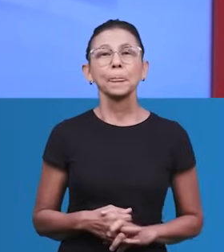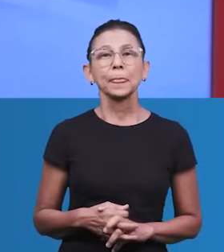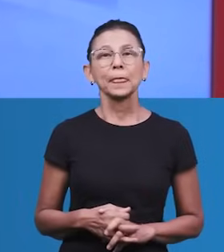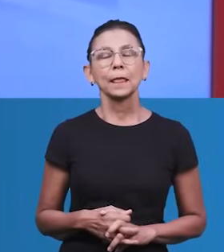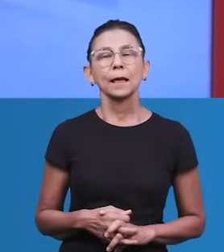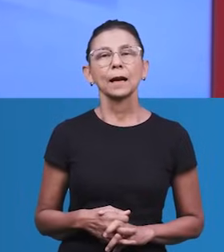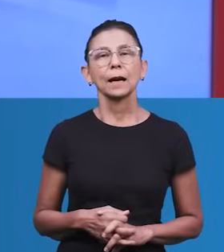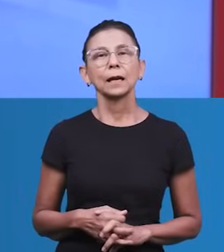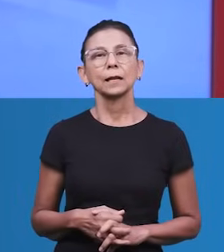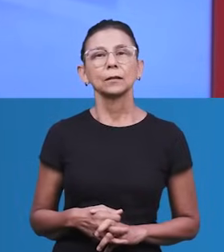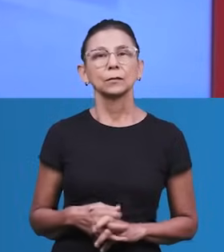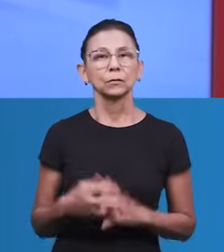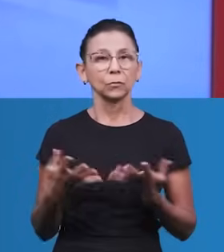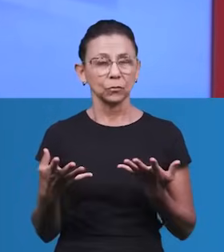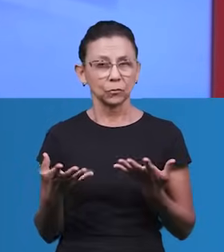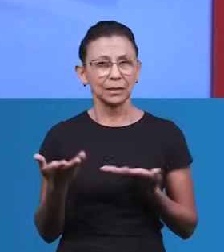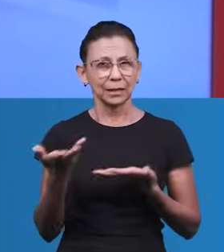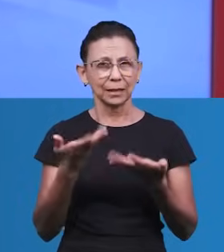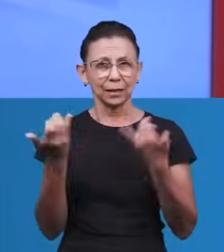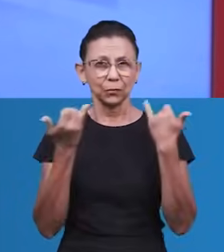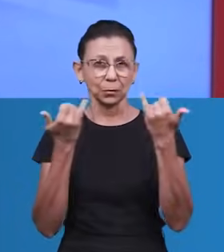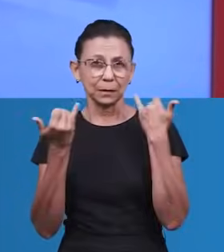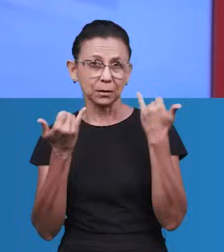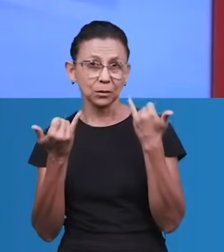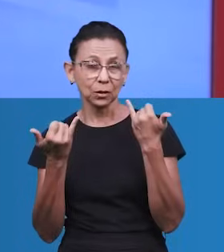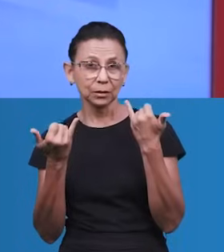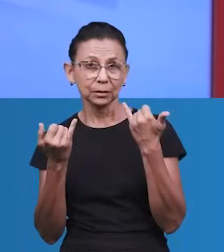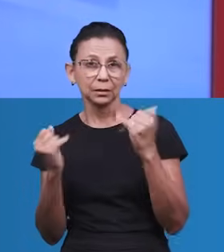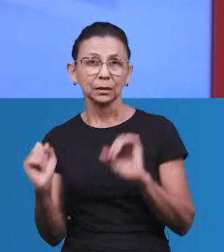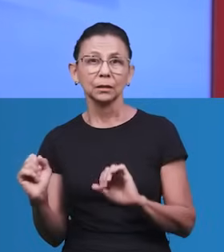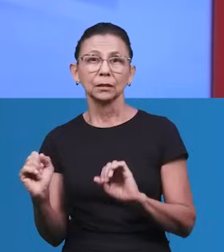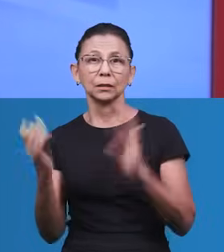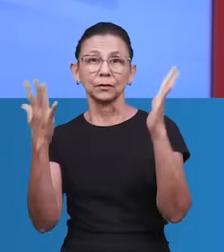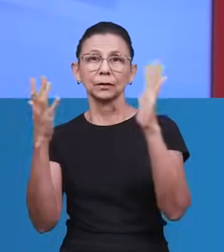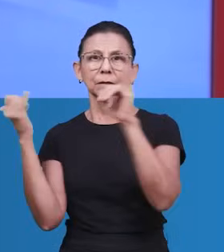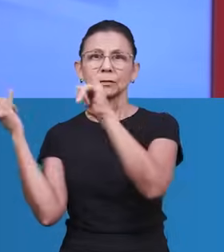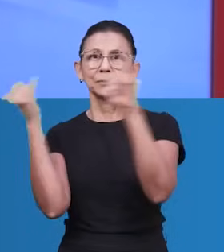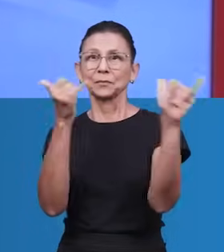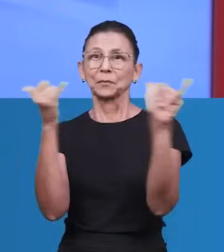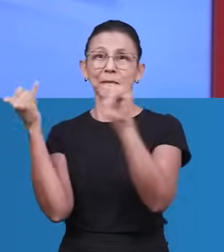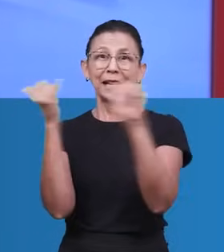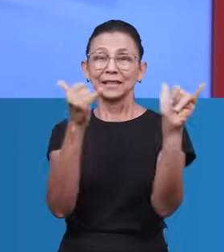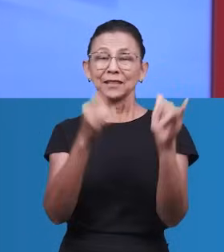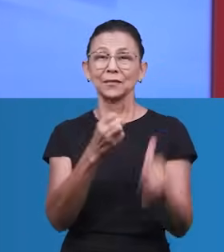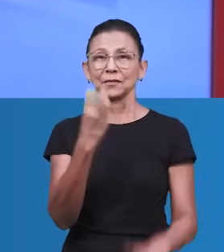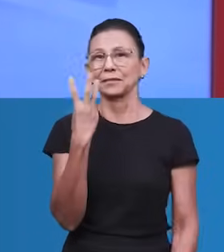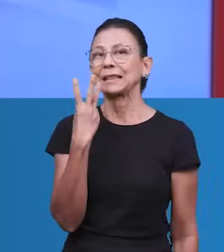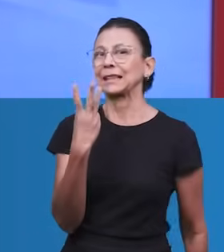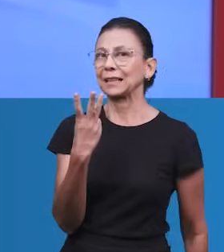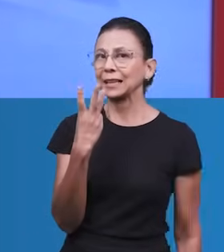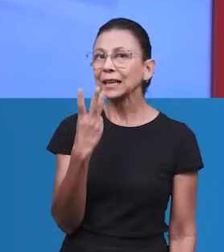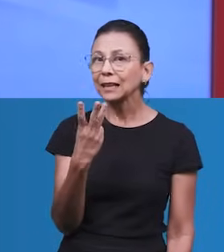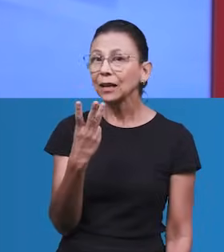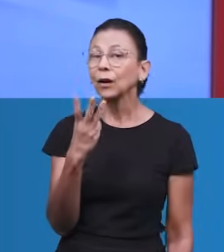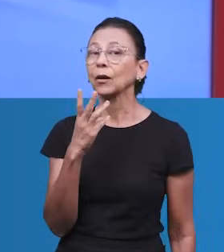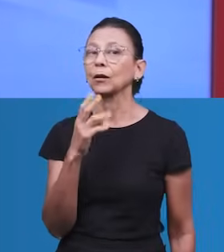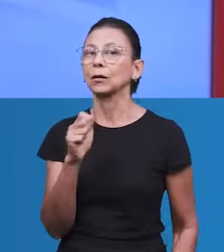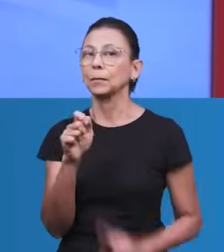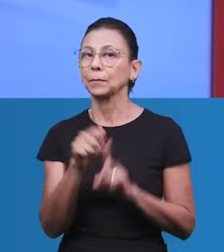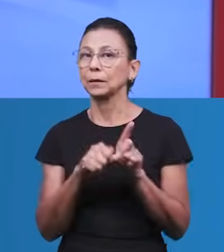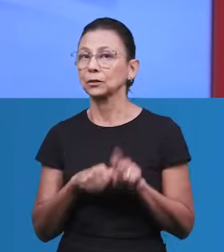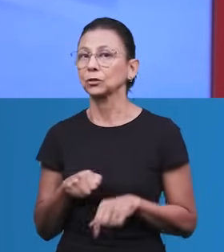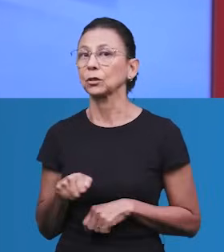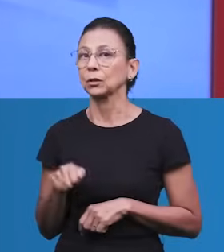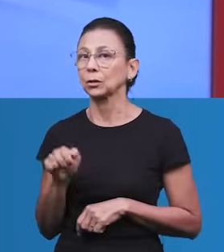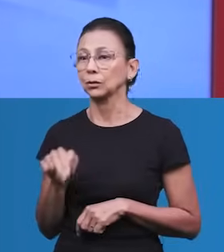mostrar as informações, você que está querendo mais informações sobre o evento Trombetas e Festas 3, vai acontecer agora em